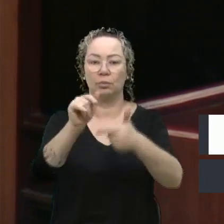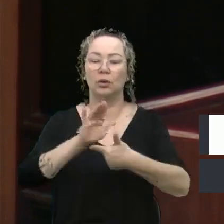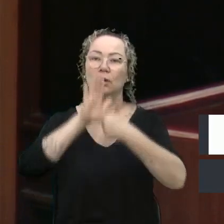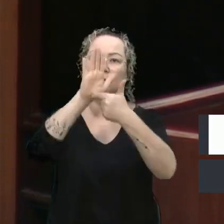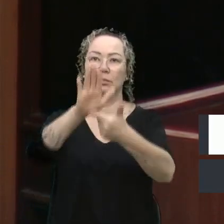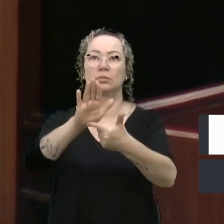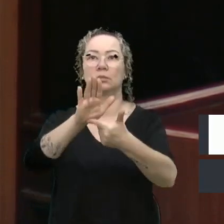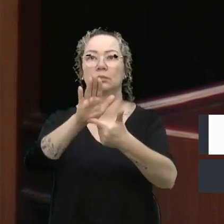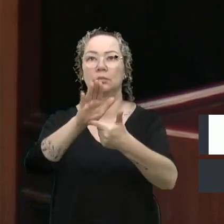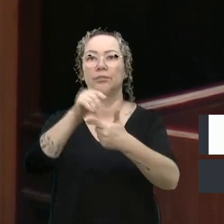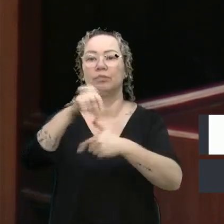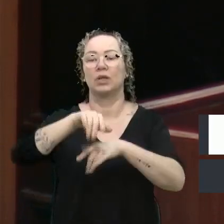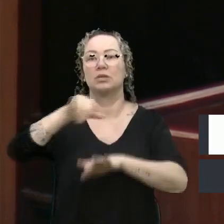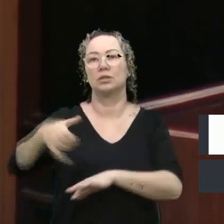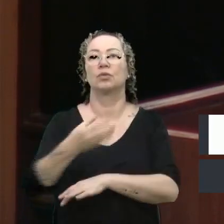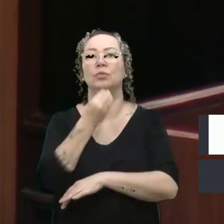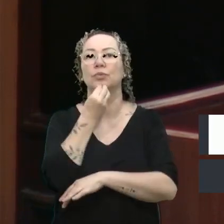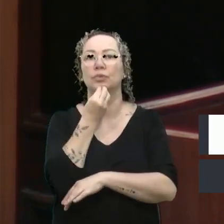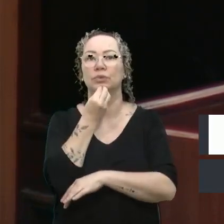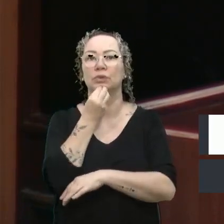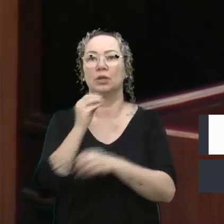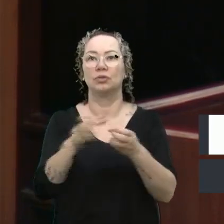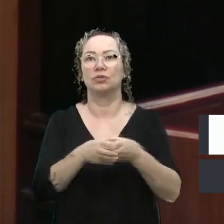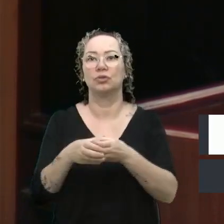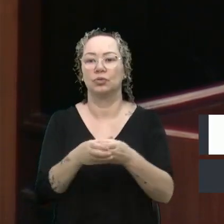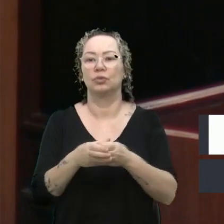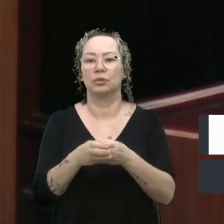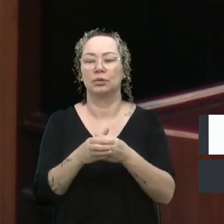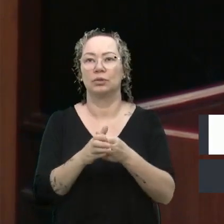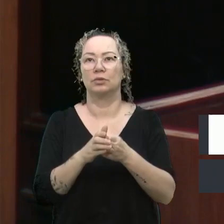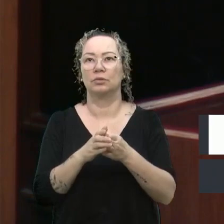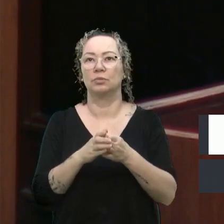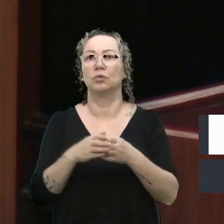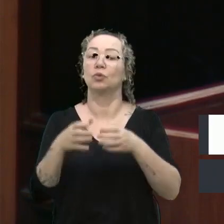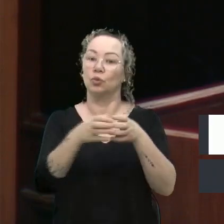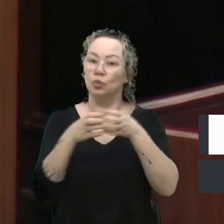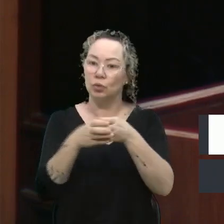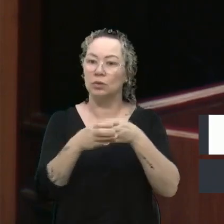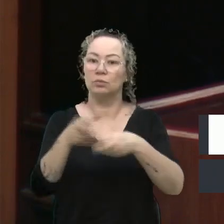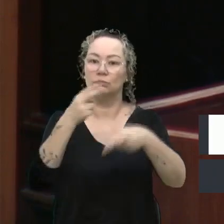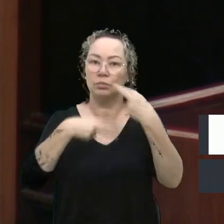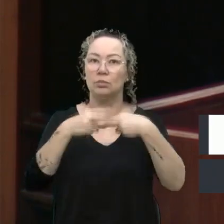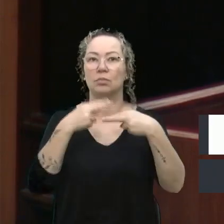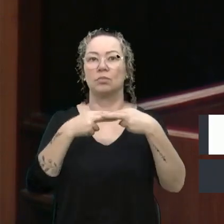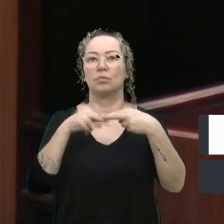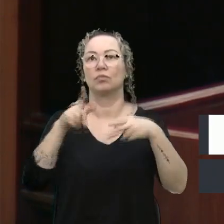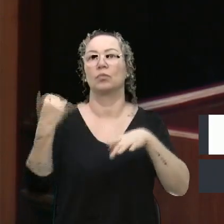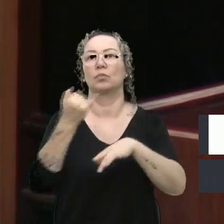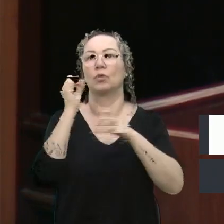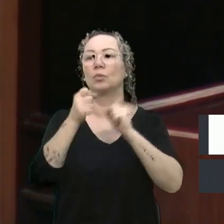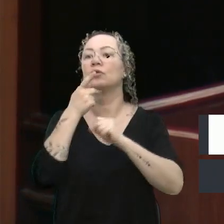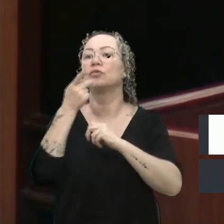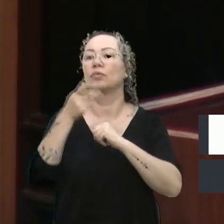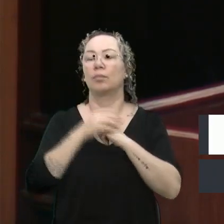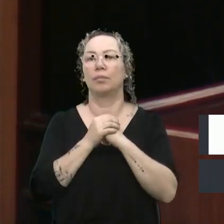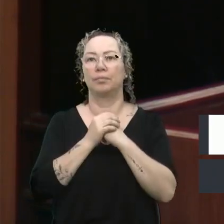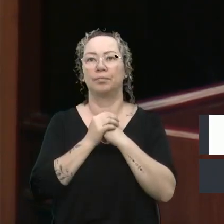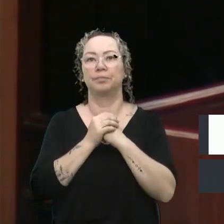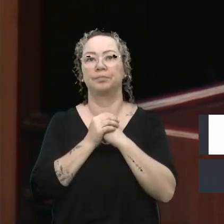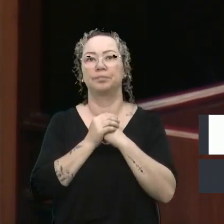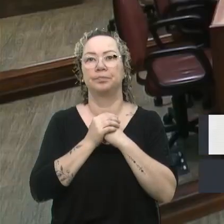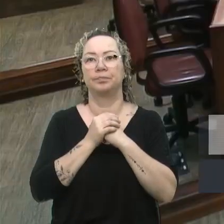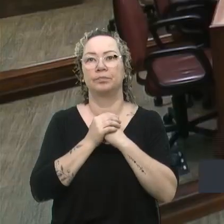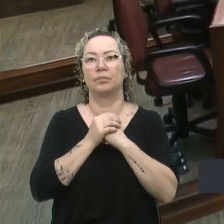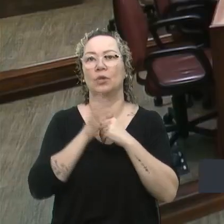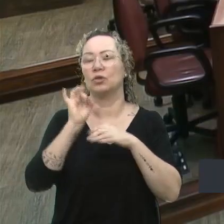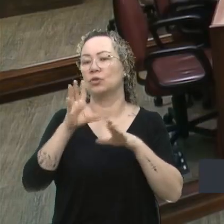essa oportunidade de turismo e de turismo de negócio, que é o que mais importante. Sua parte, vereador Xuxa. É só para engrandecer aí